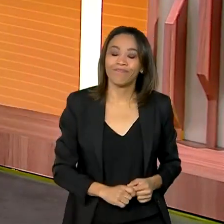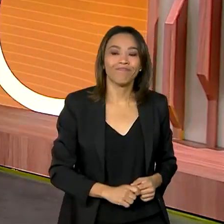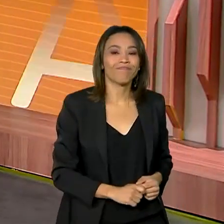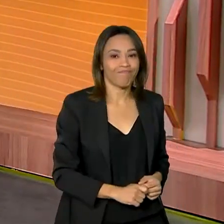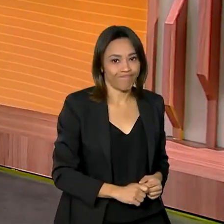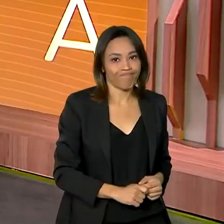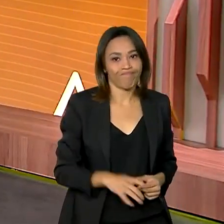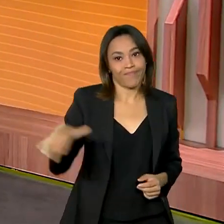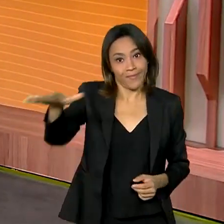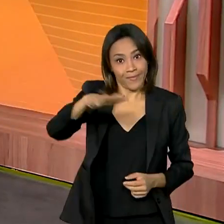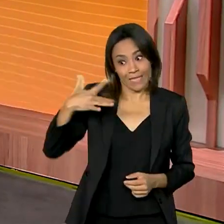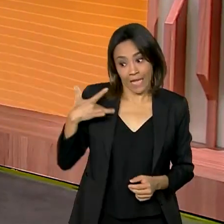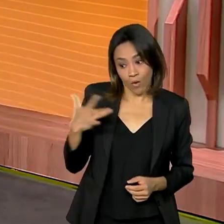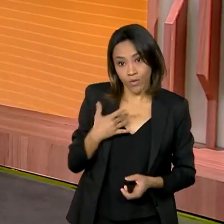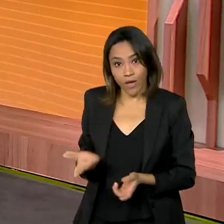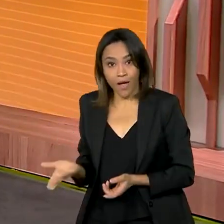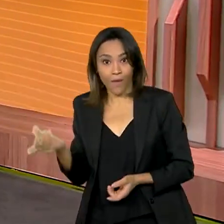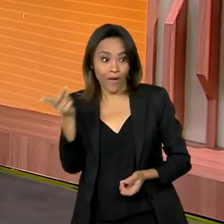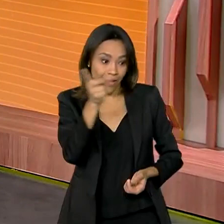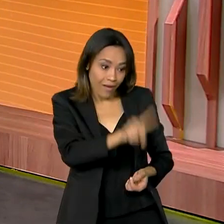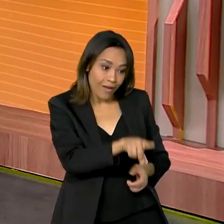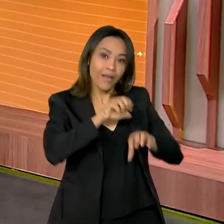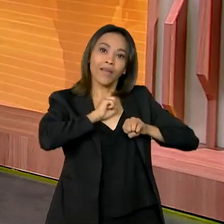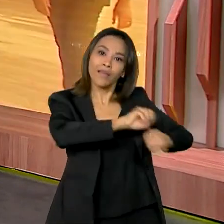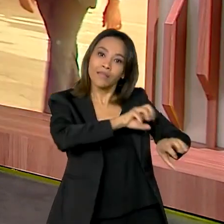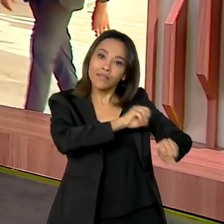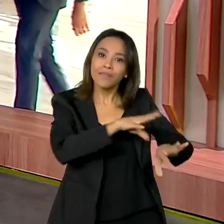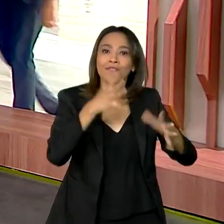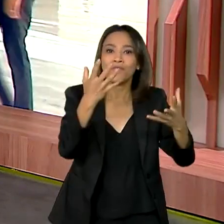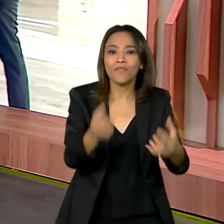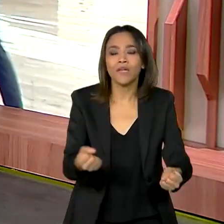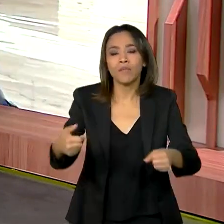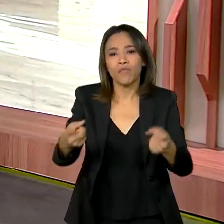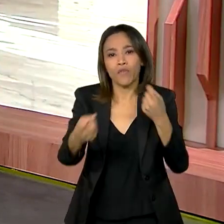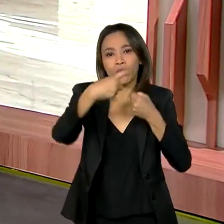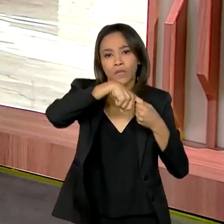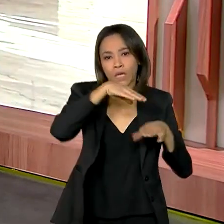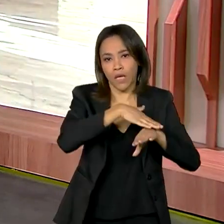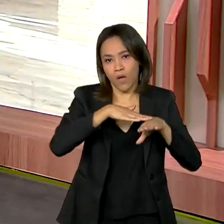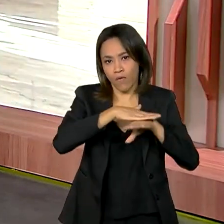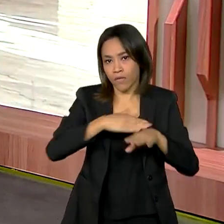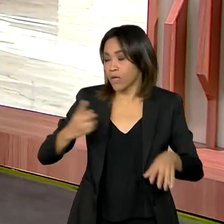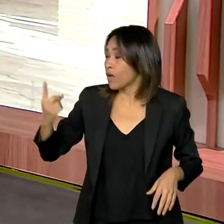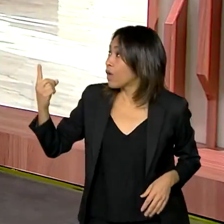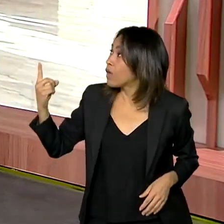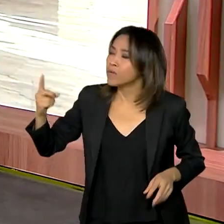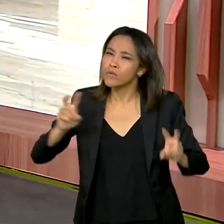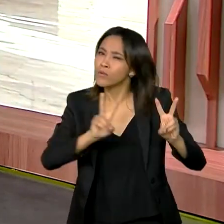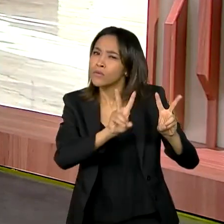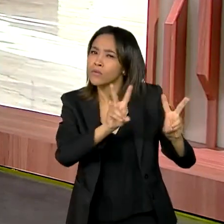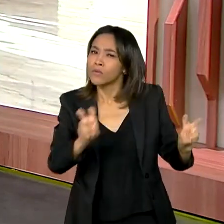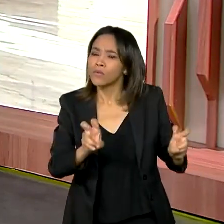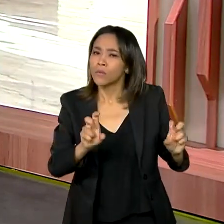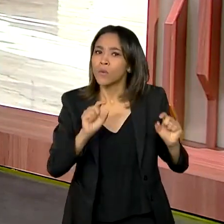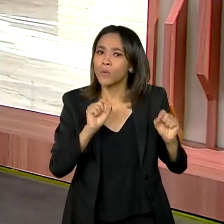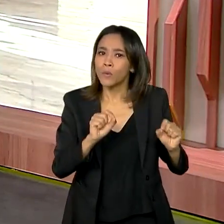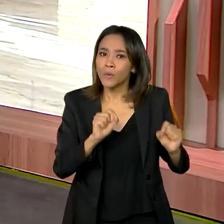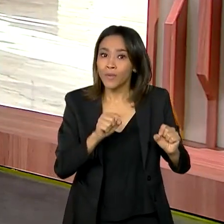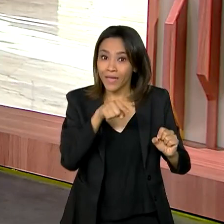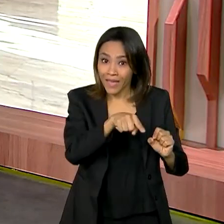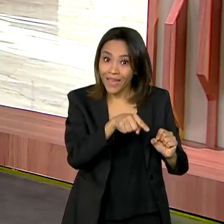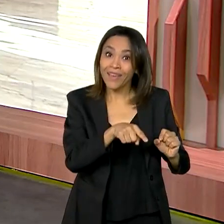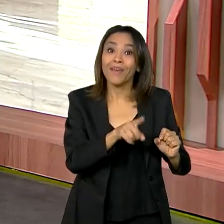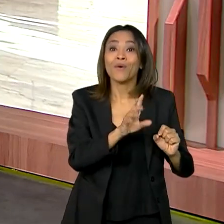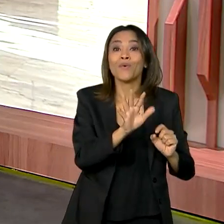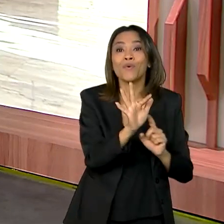e da saúde para a educação, nós vamos voltar a falar com a repórter Jéssica Gonçalves, desta vez sobre o Desenrola Fies, que